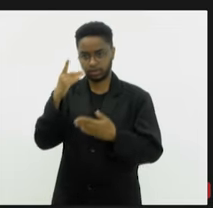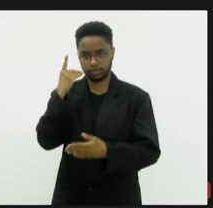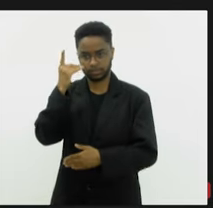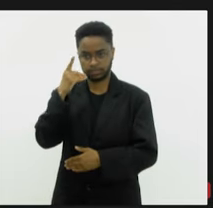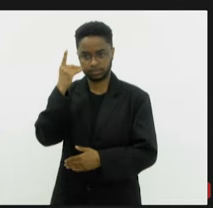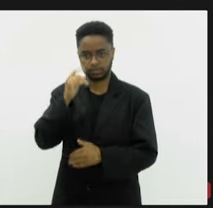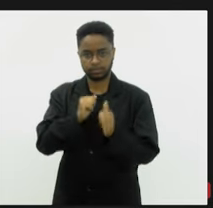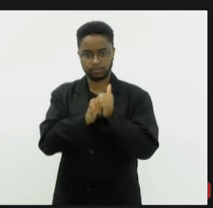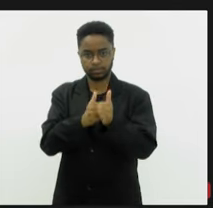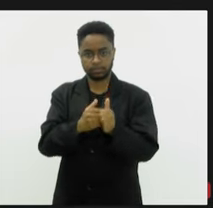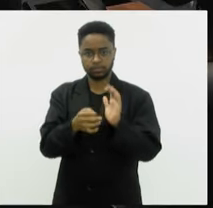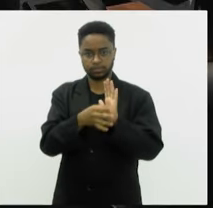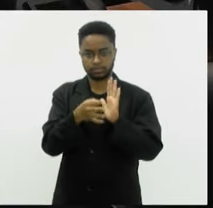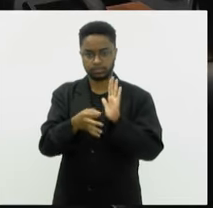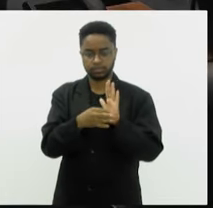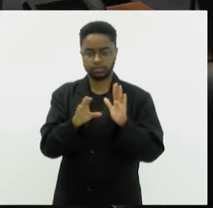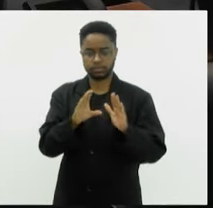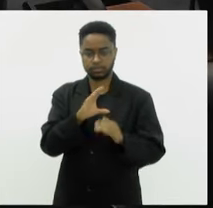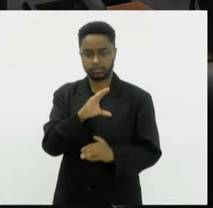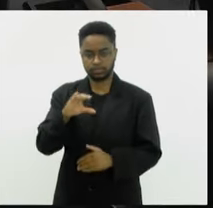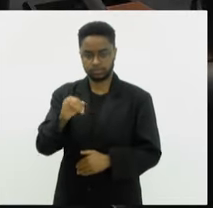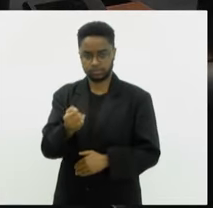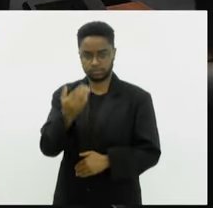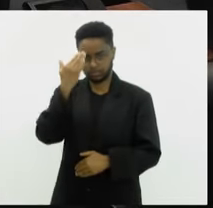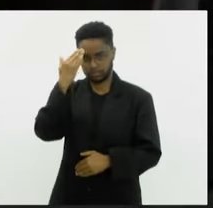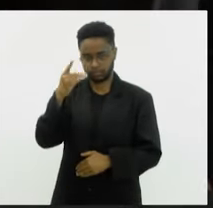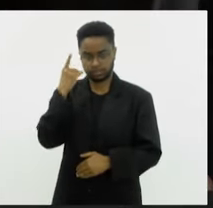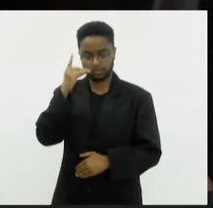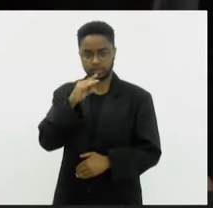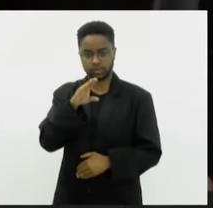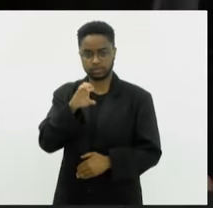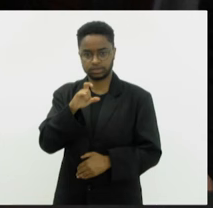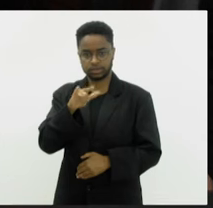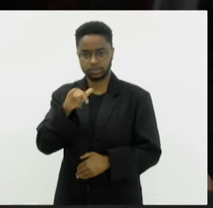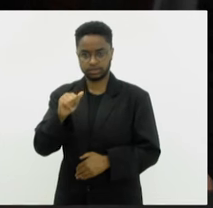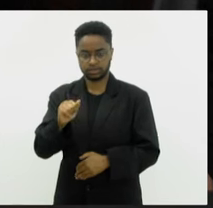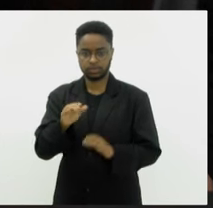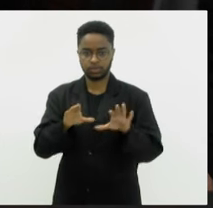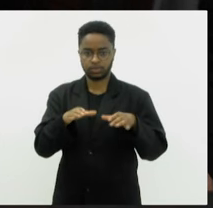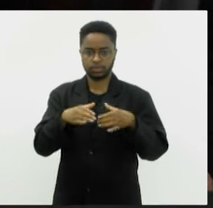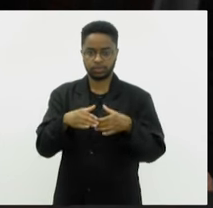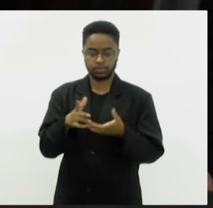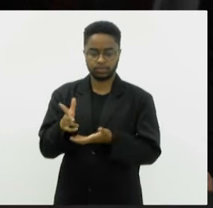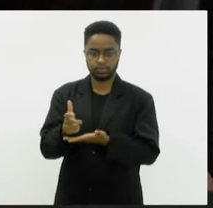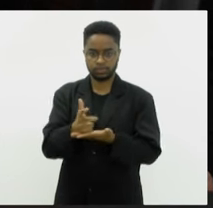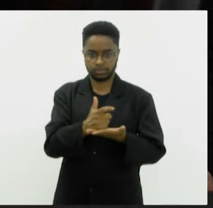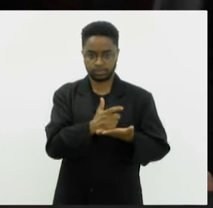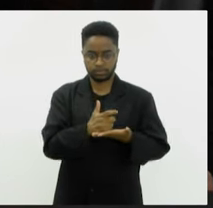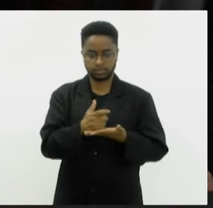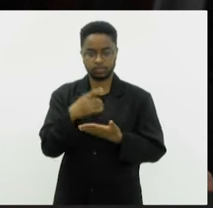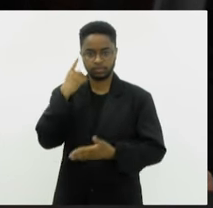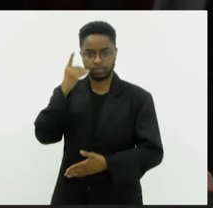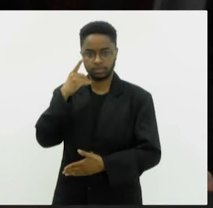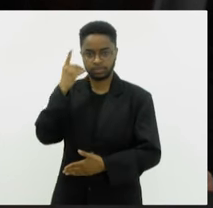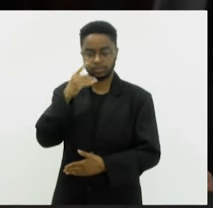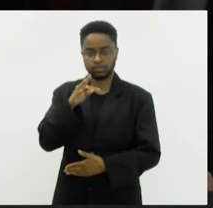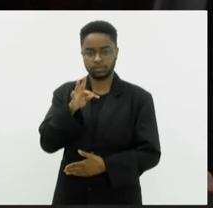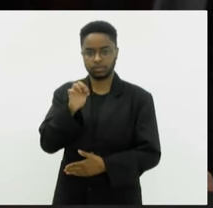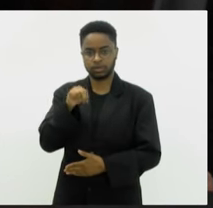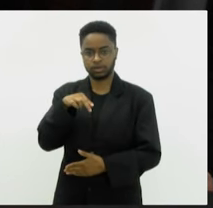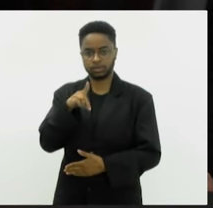deputado. Está ok. Muito obrigado, deputada Célia. Pela Comissão de Tributação, deputado Tande